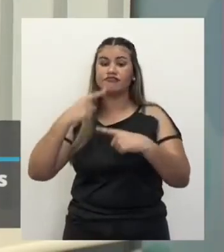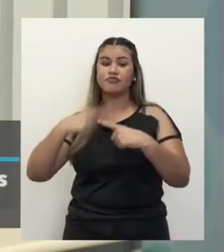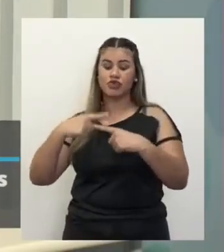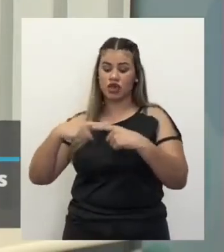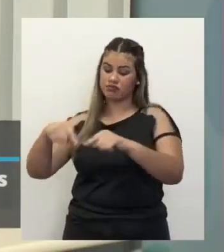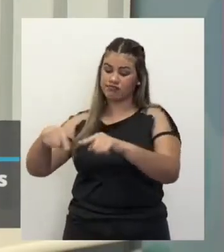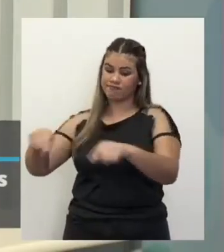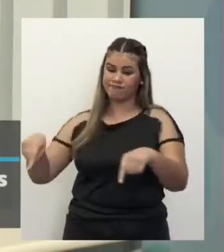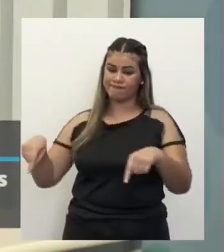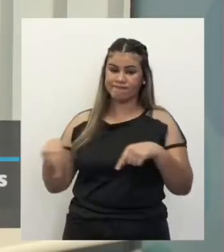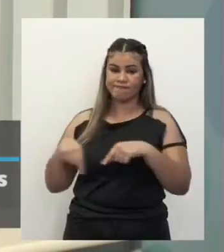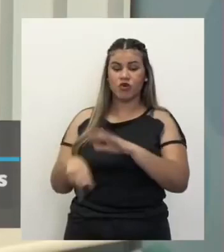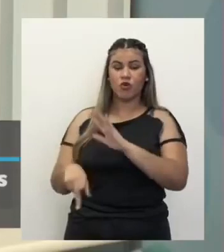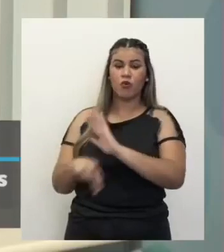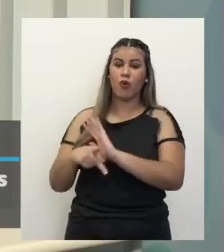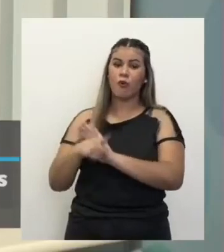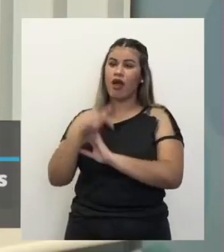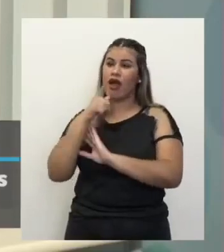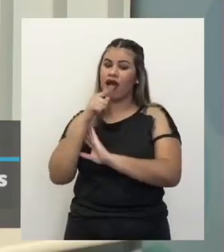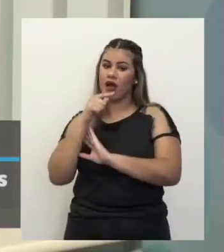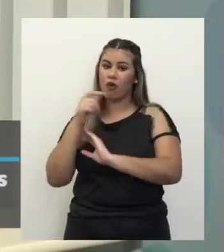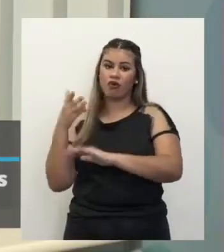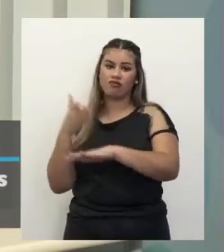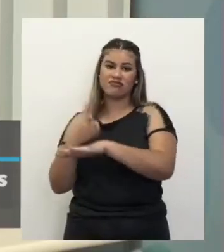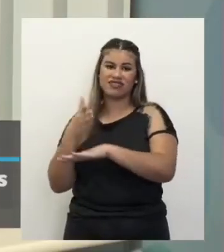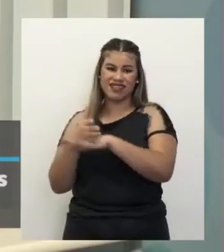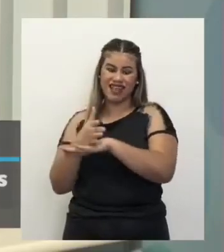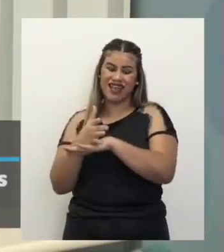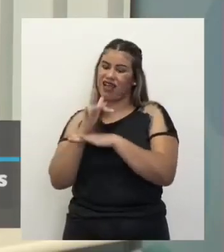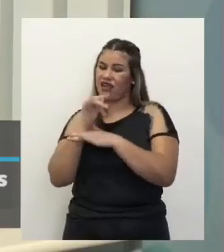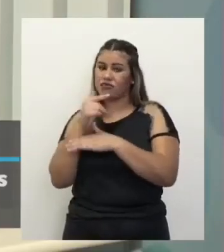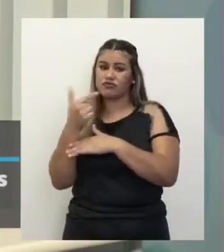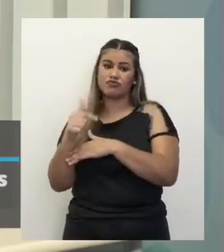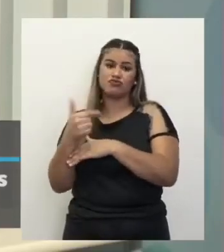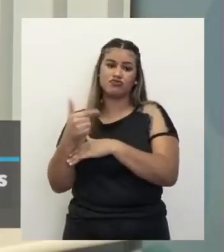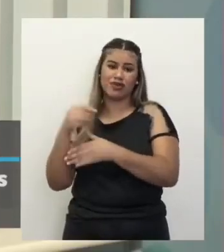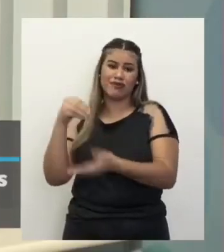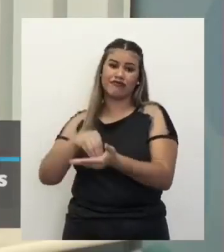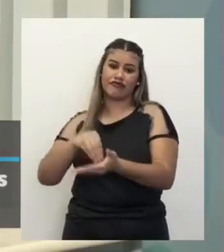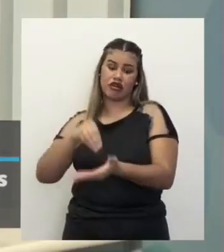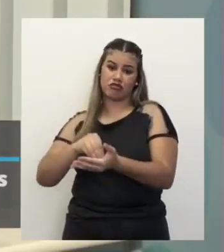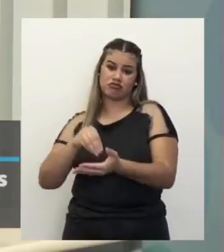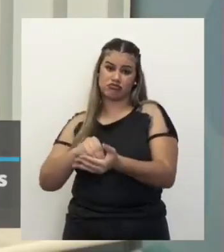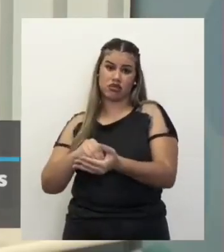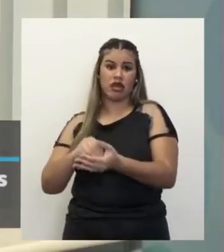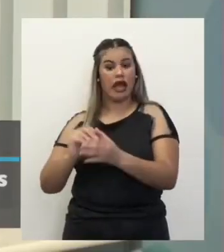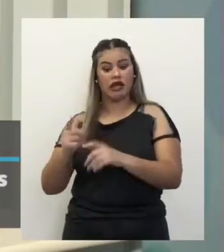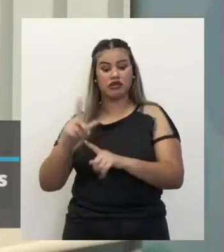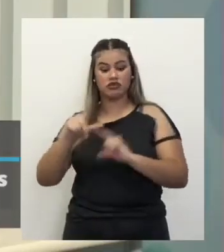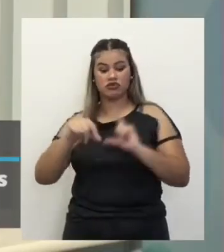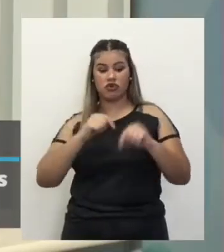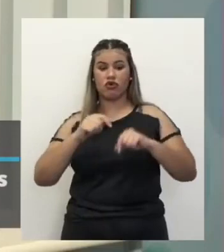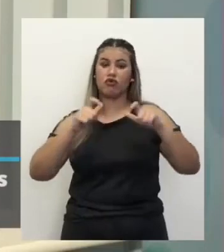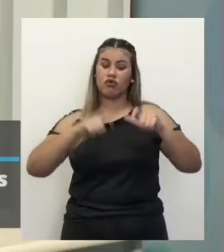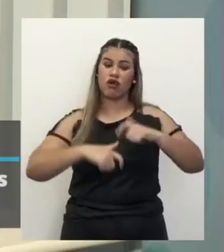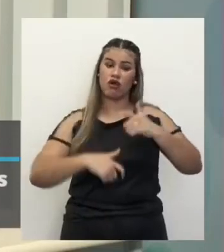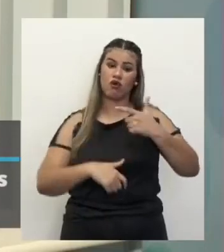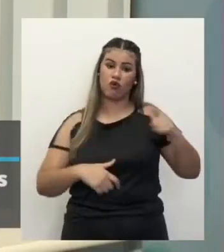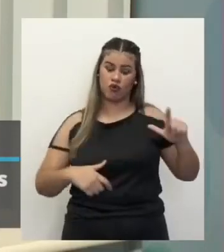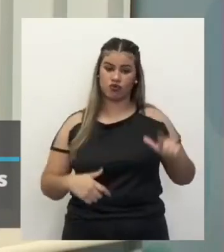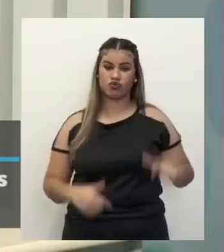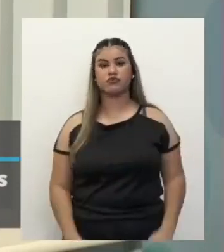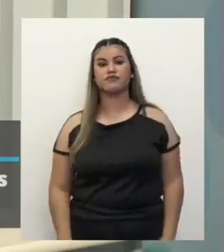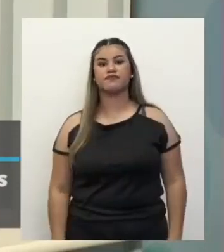não vai ter uma facilidade no abastecimento de água para o seu processo produtivo. Uma